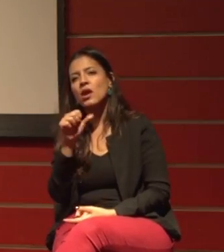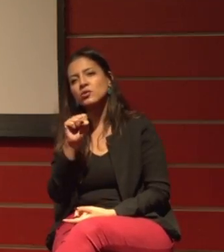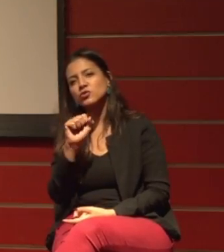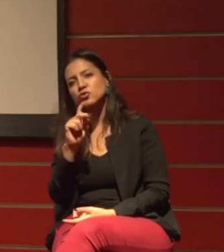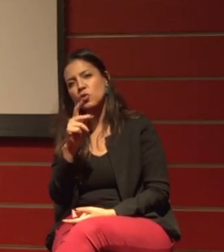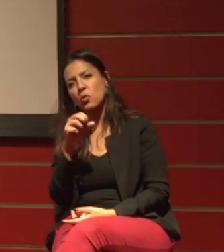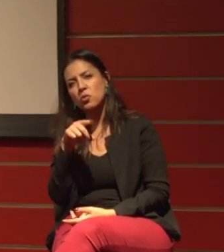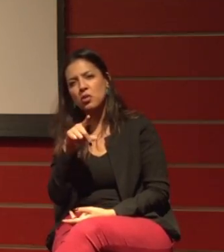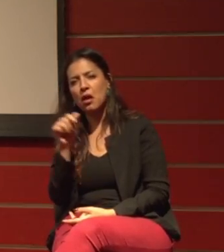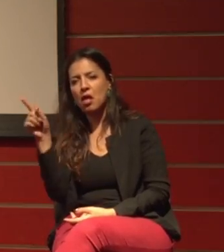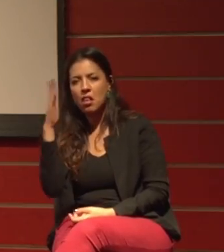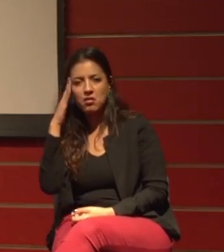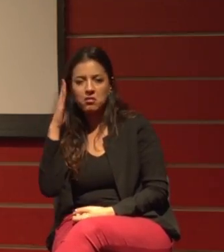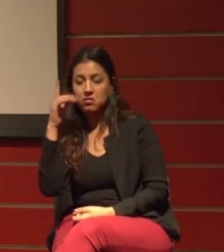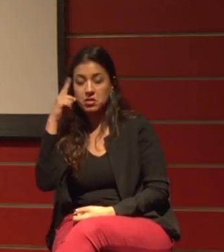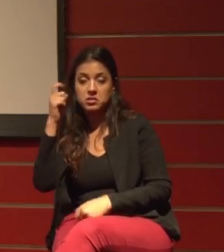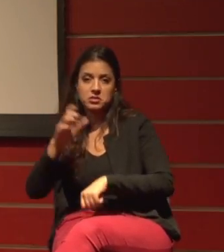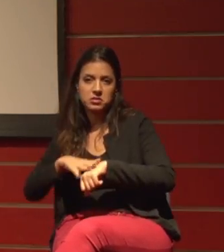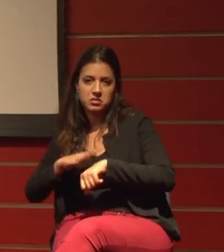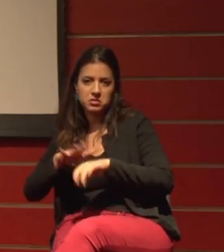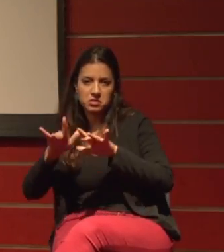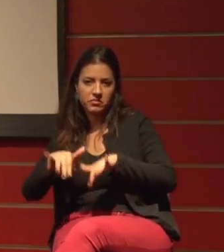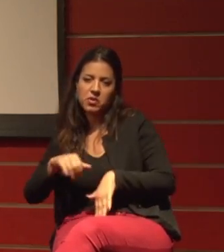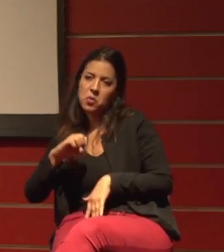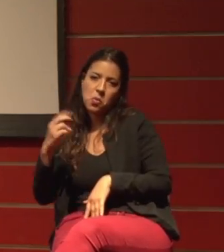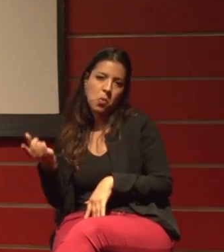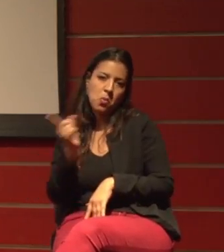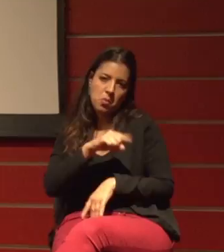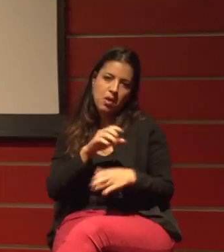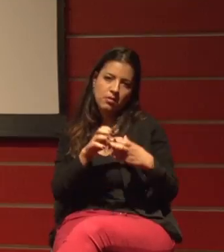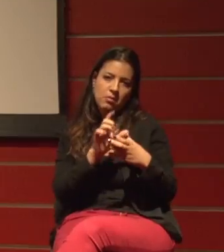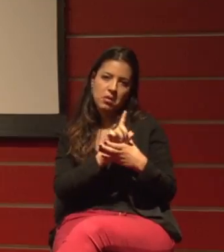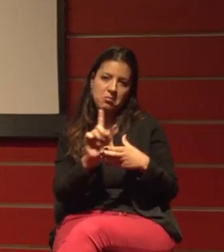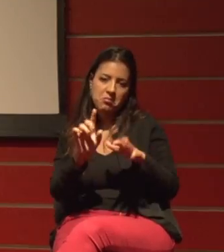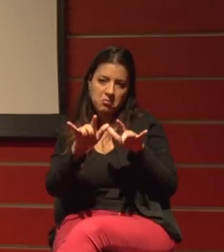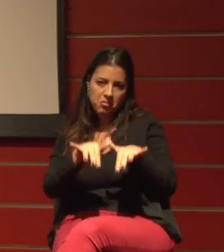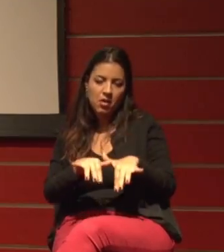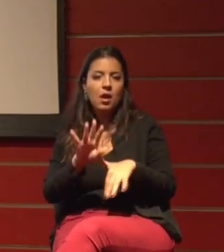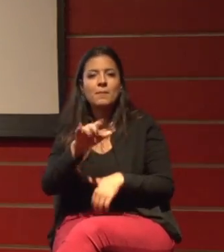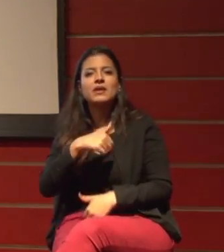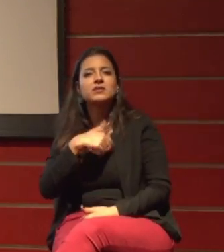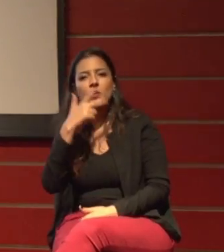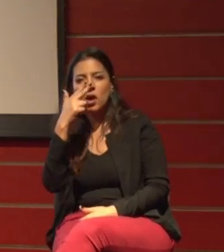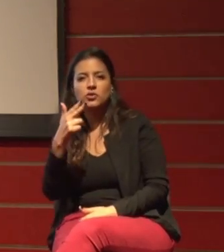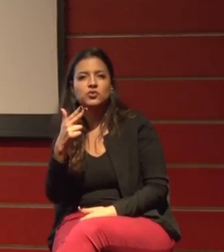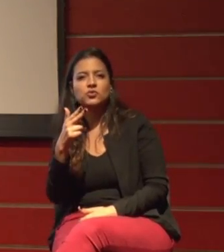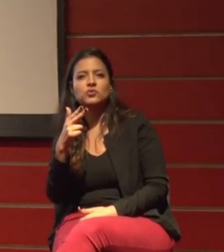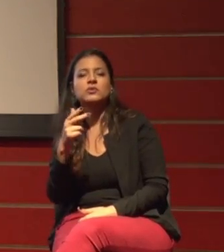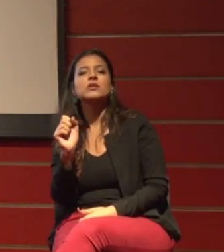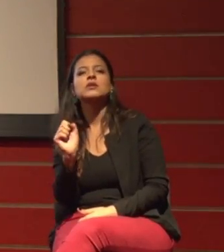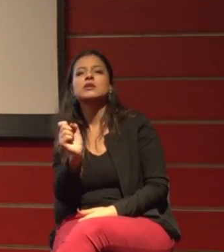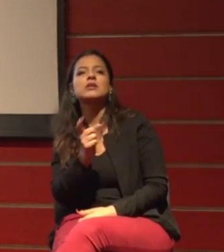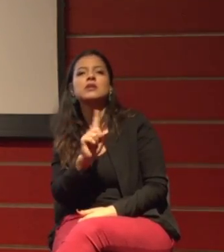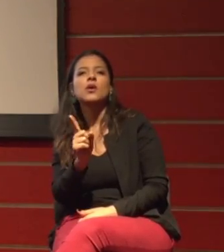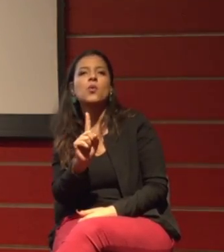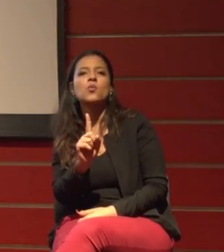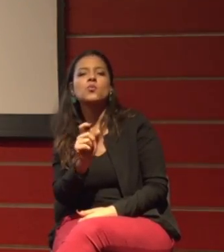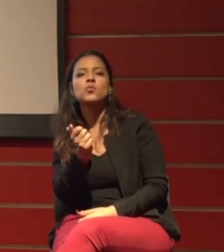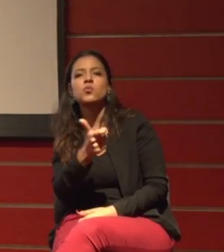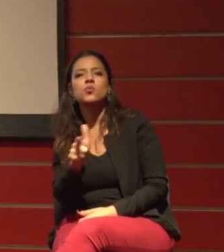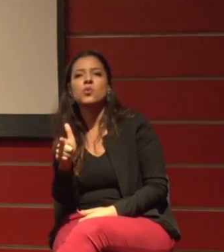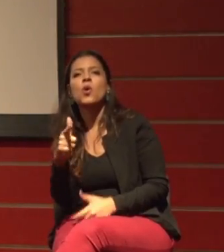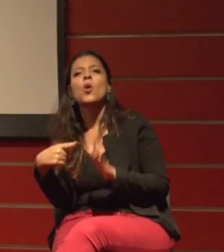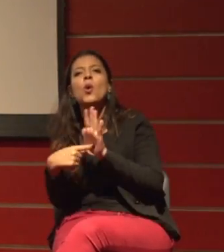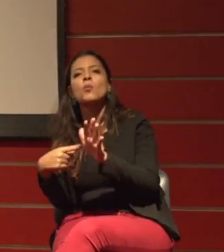ela mesma que escreveu alguém da equipe dela mas enfim né Eu acho que não teria Entendeu essa de